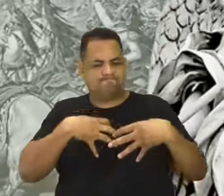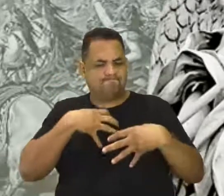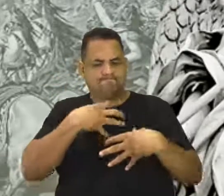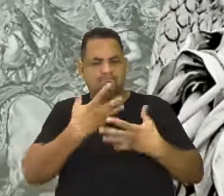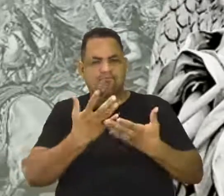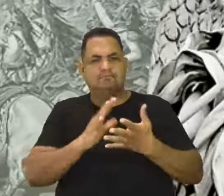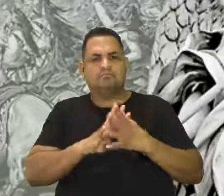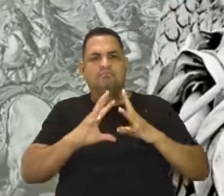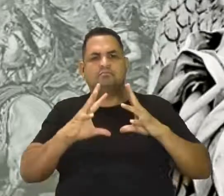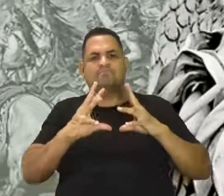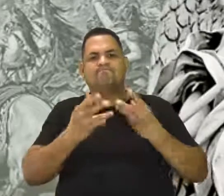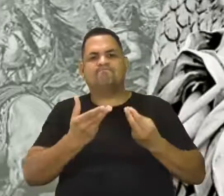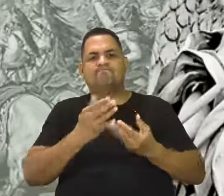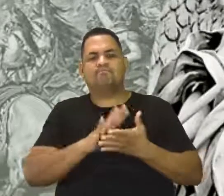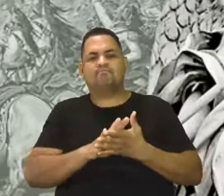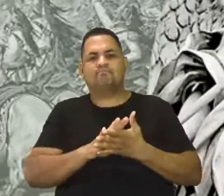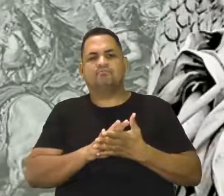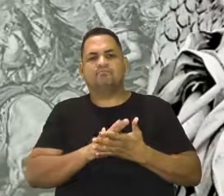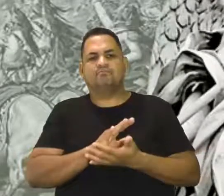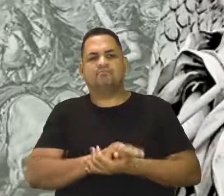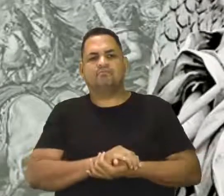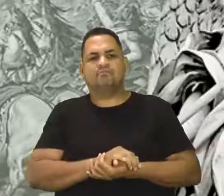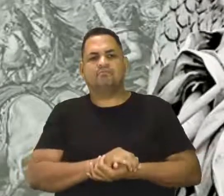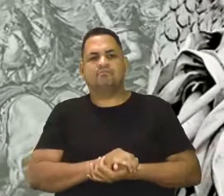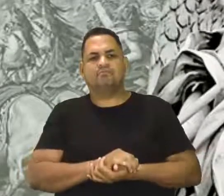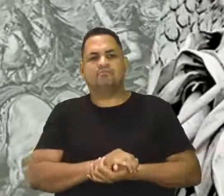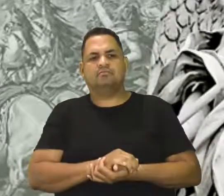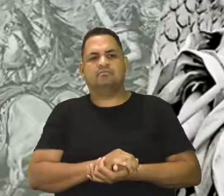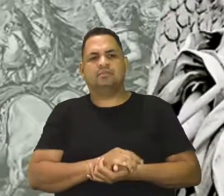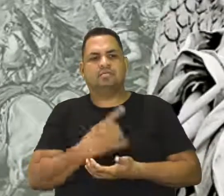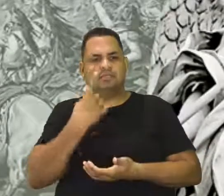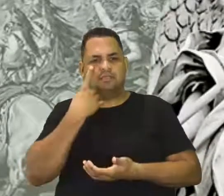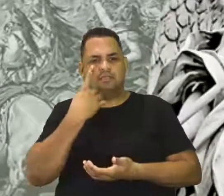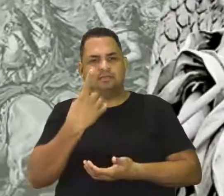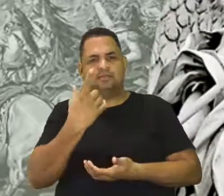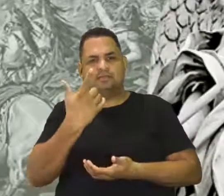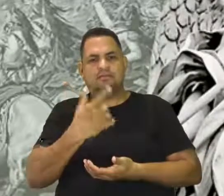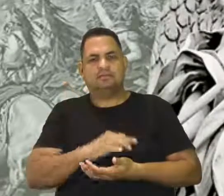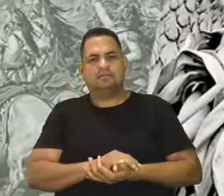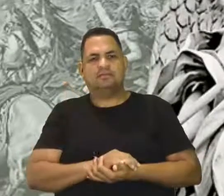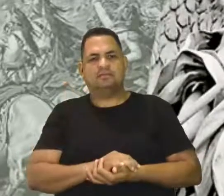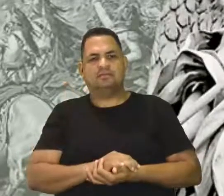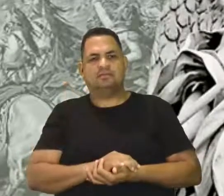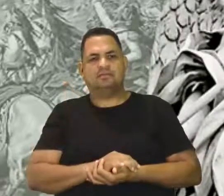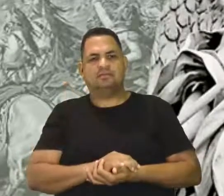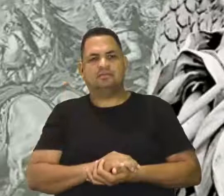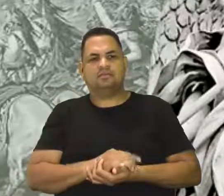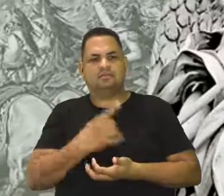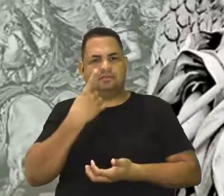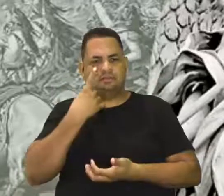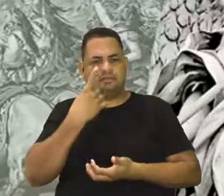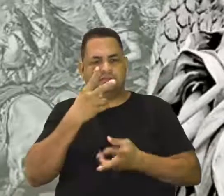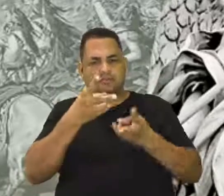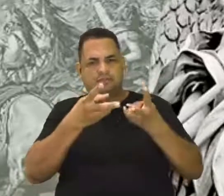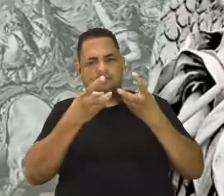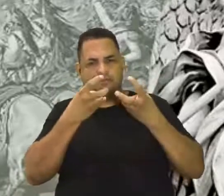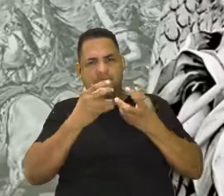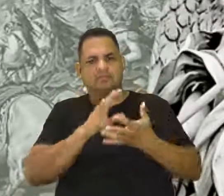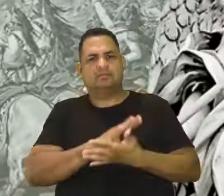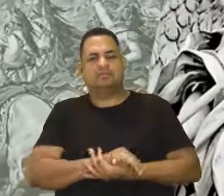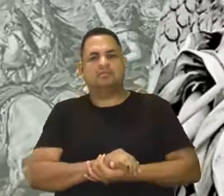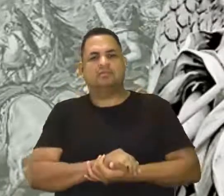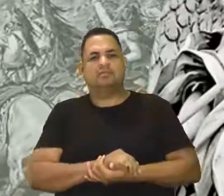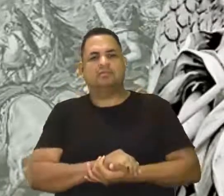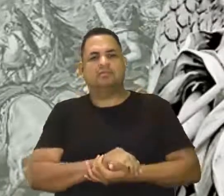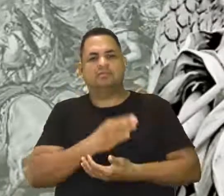porque de tudo os cara rapaz ele tá me olhando né Acabei de perceber que o